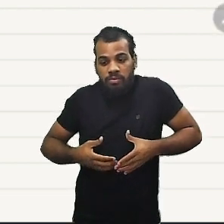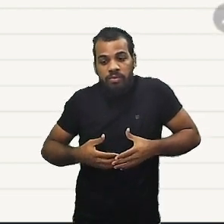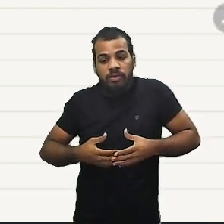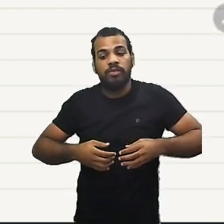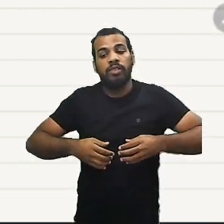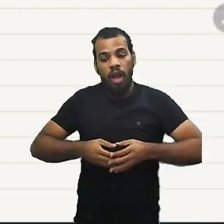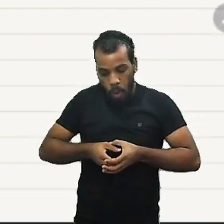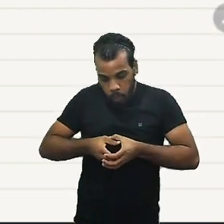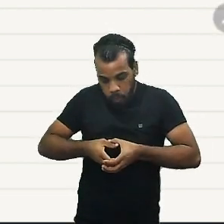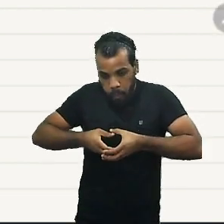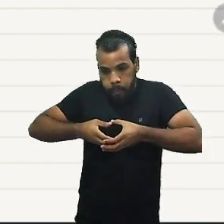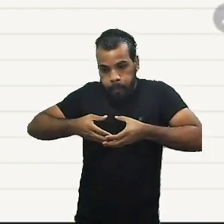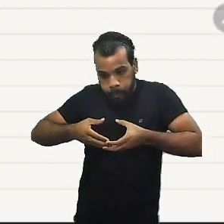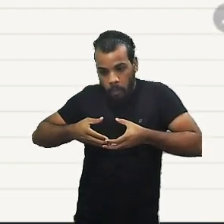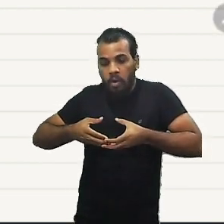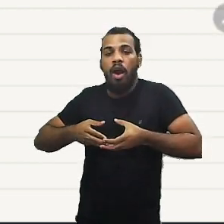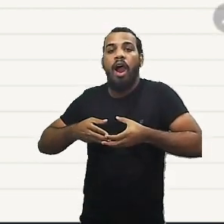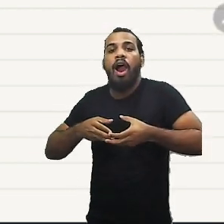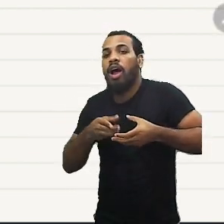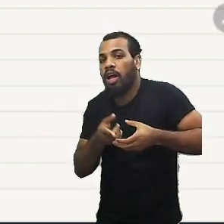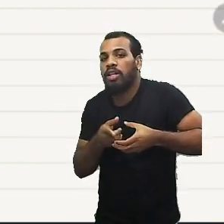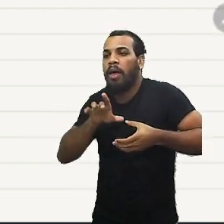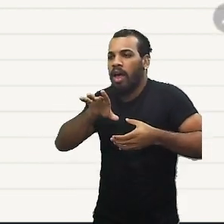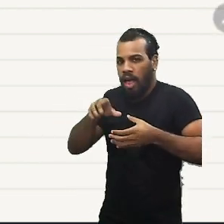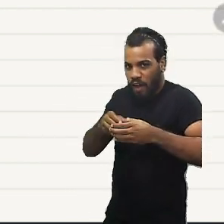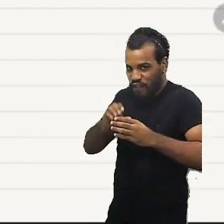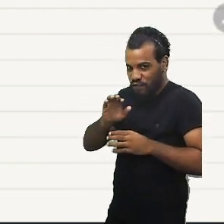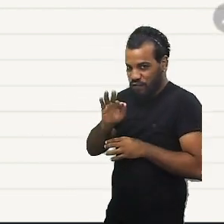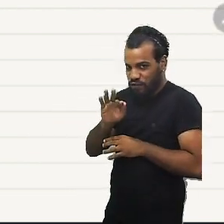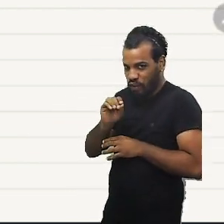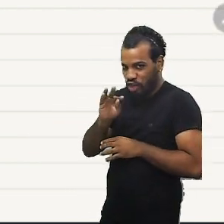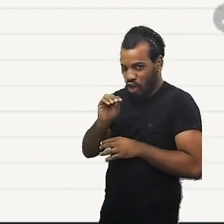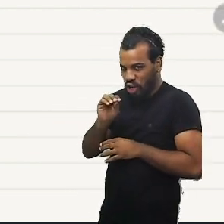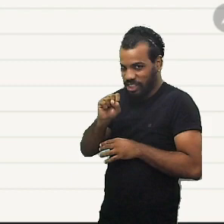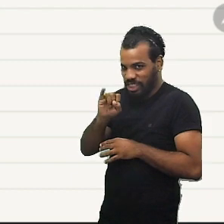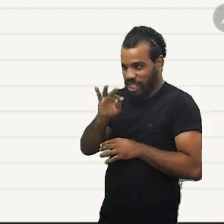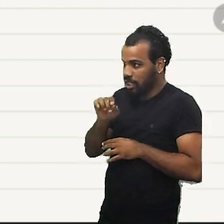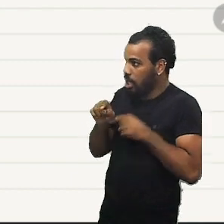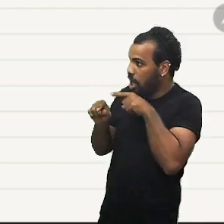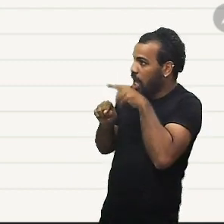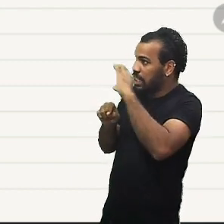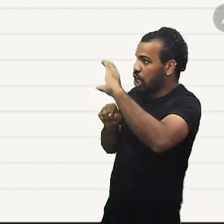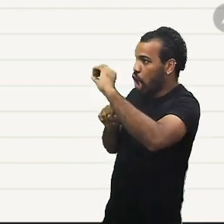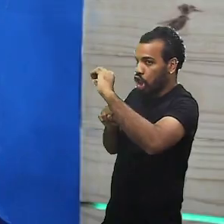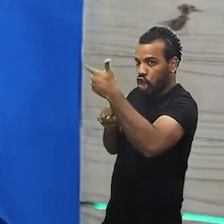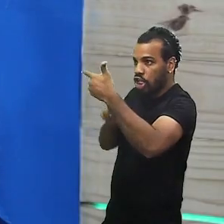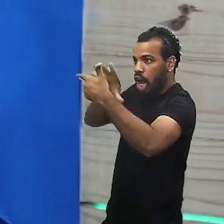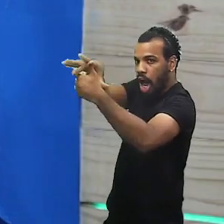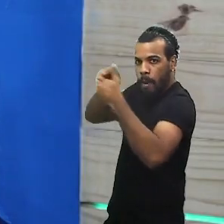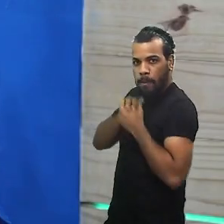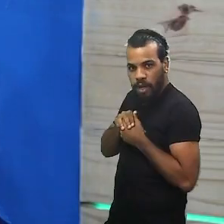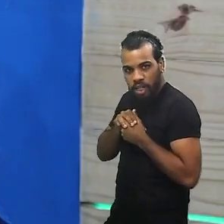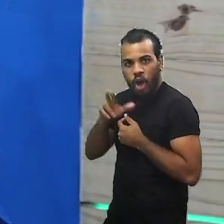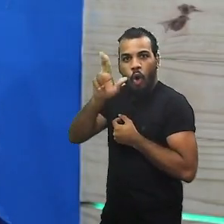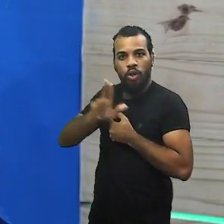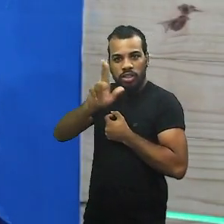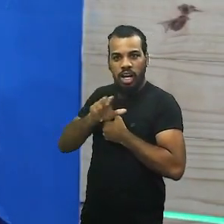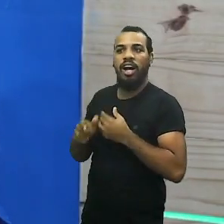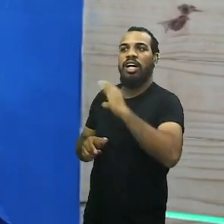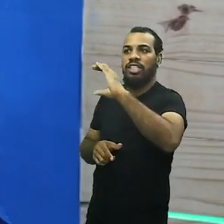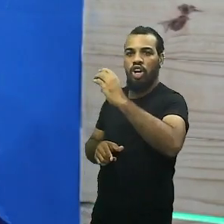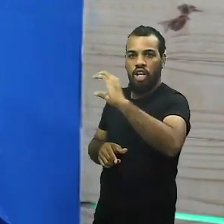a ser usado na fotossíntese. Aí você pode perguntar assim, Andrei, então eu posso dizer